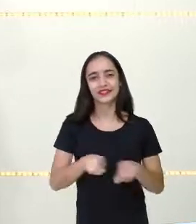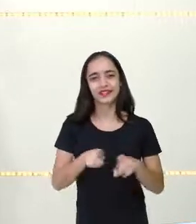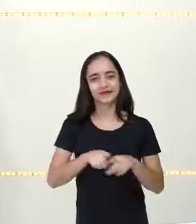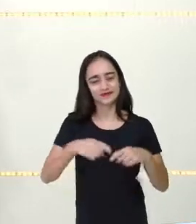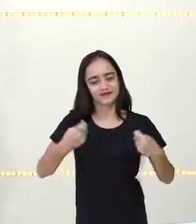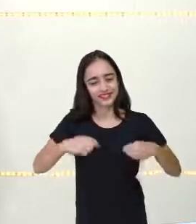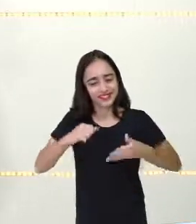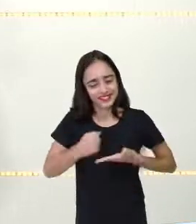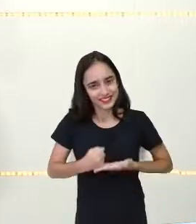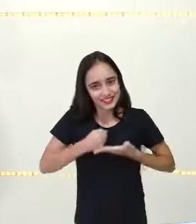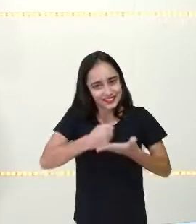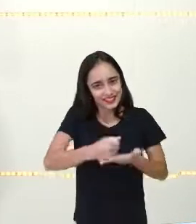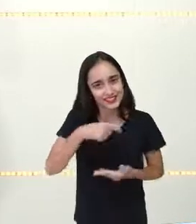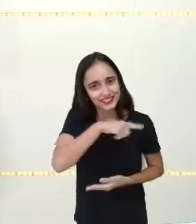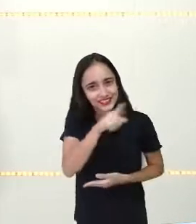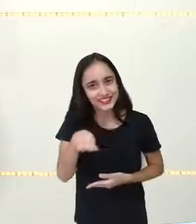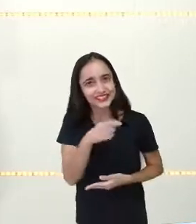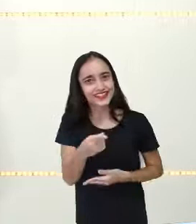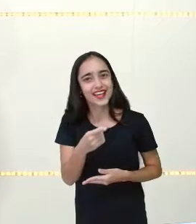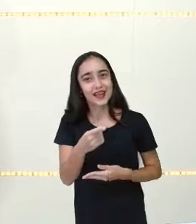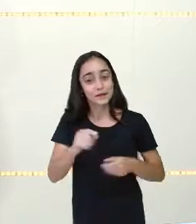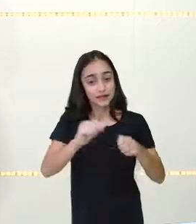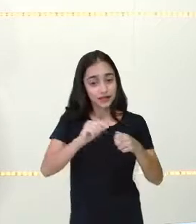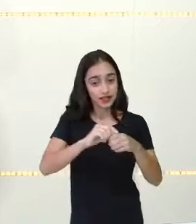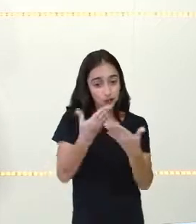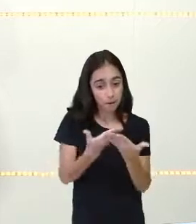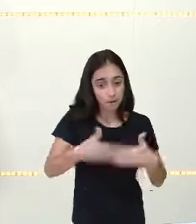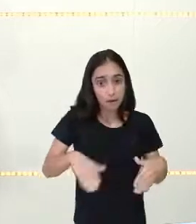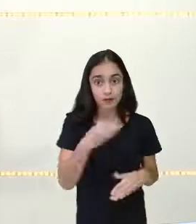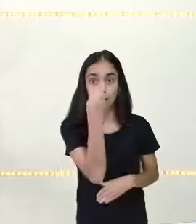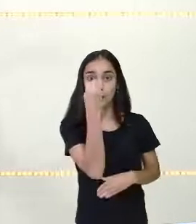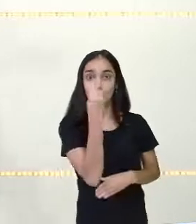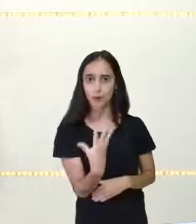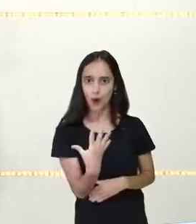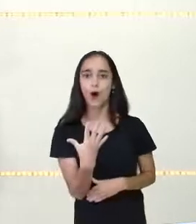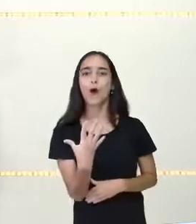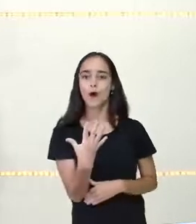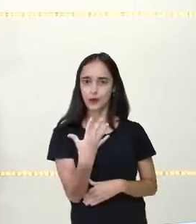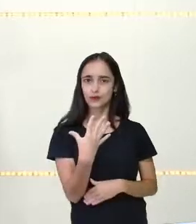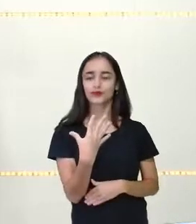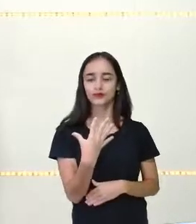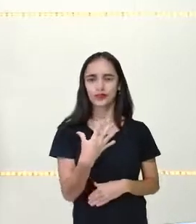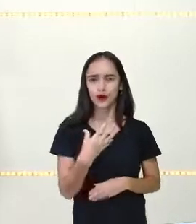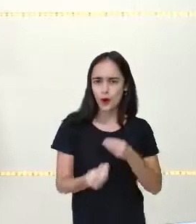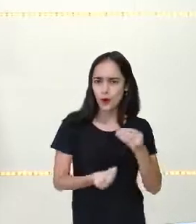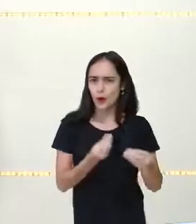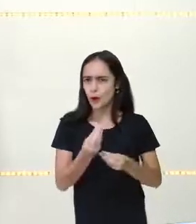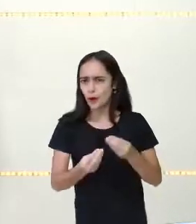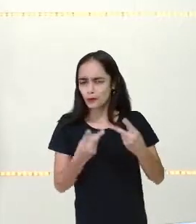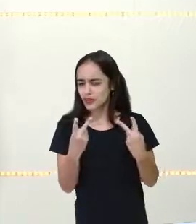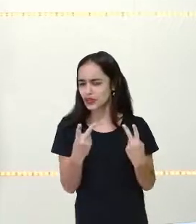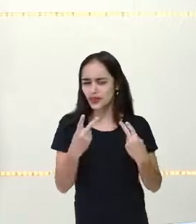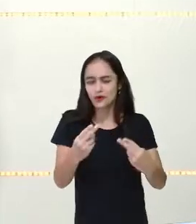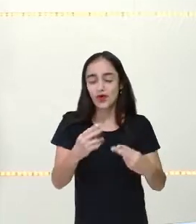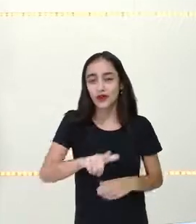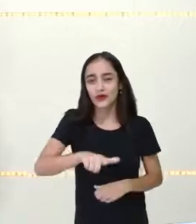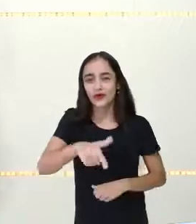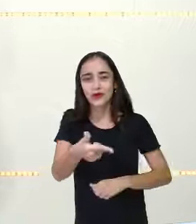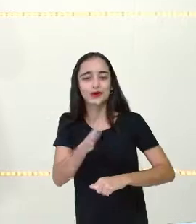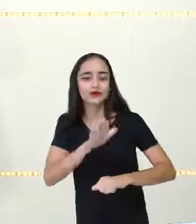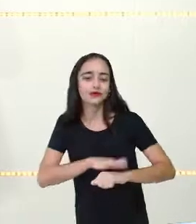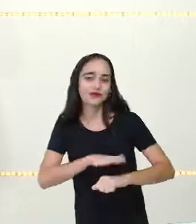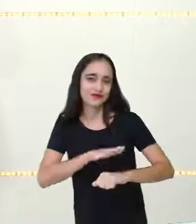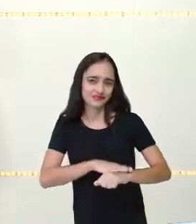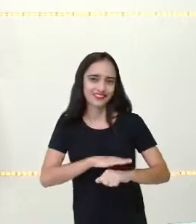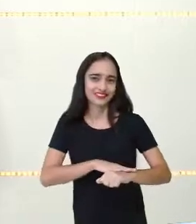se saiam muito bem Como tem se sair daí em outras ocasiões em outras provinhas dessa vez não será diferente